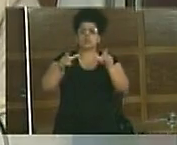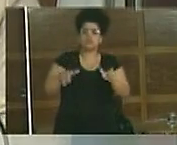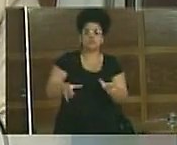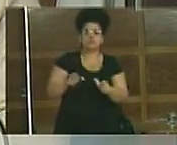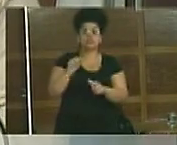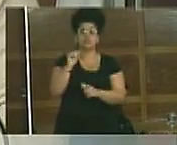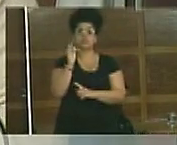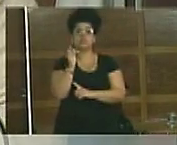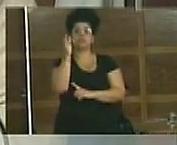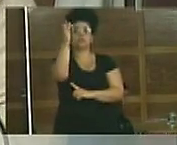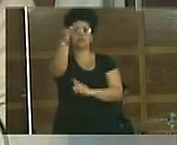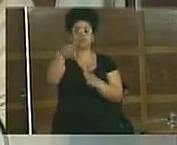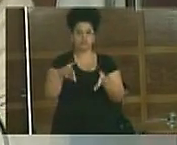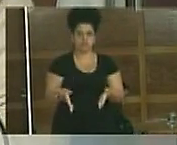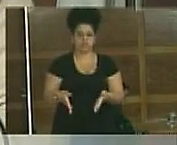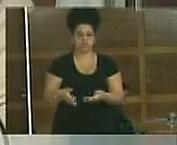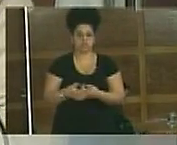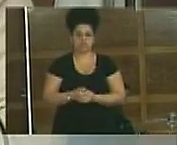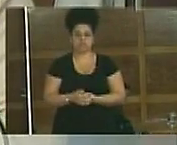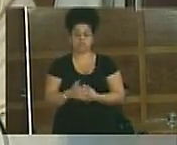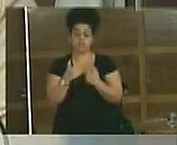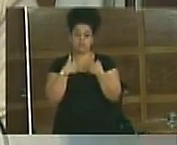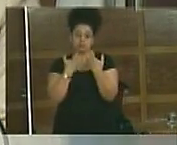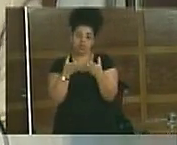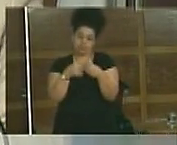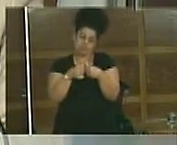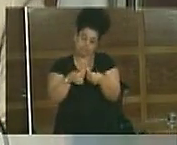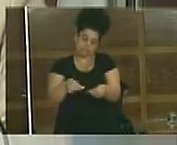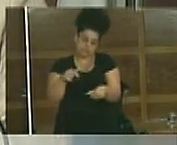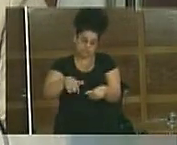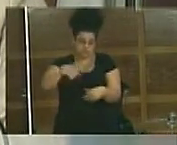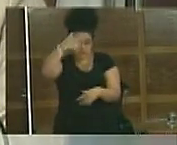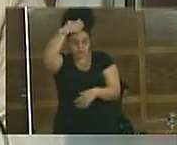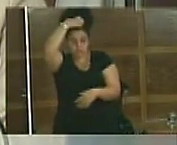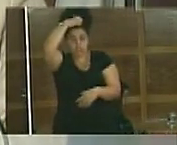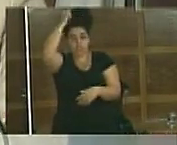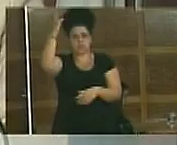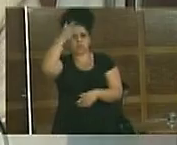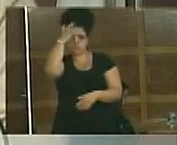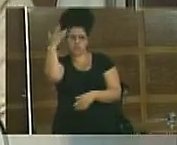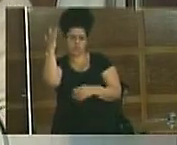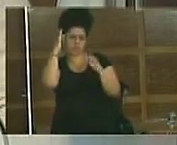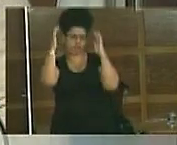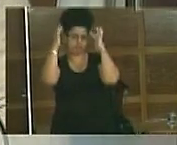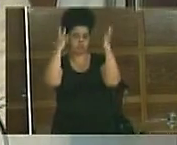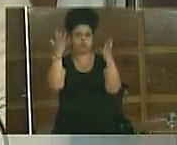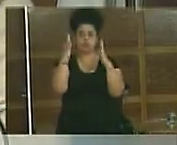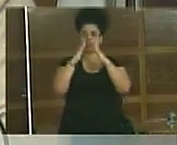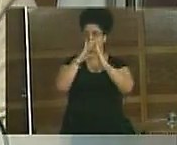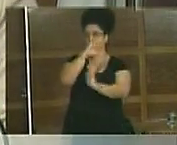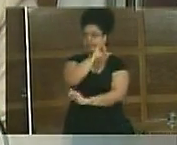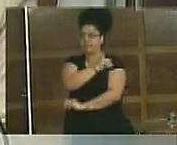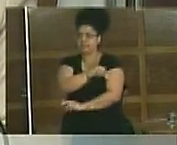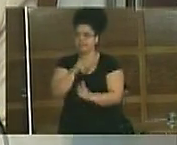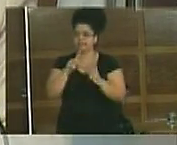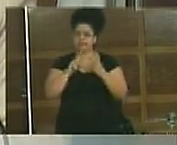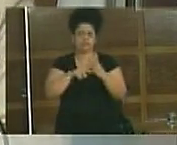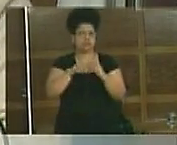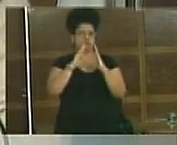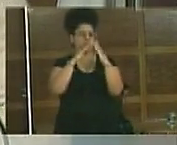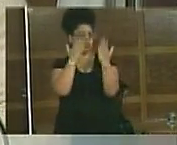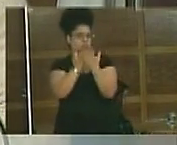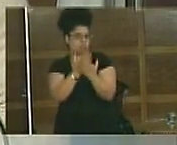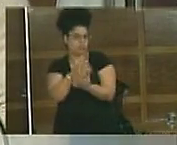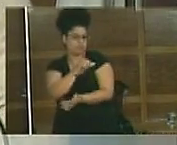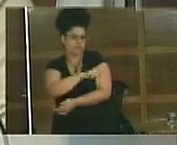chegar? Eu quero estar em Angra. Se outras pessoas têm sonhos de morar no Rio de Janeiro, estudar no Rio de